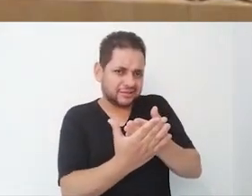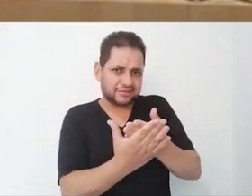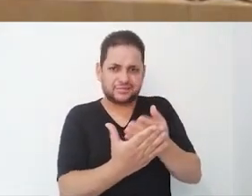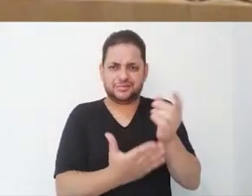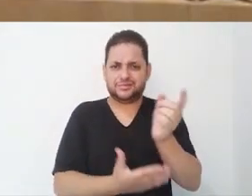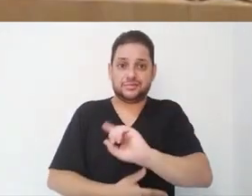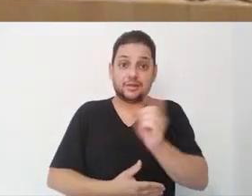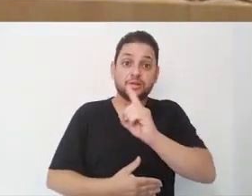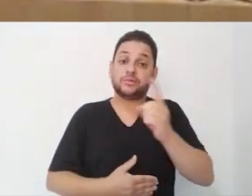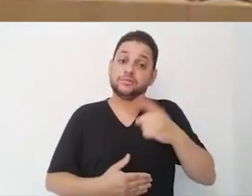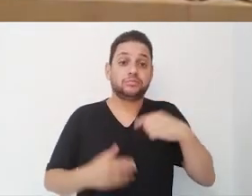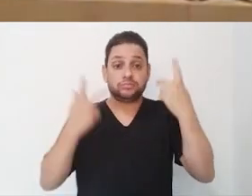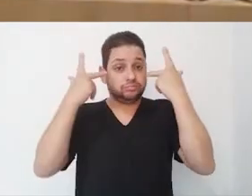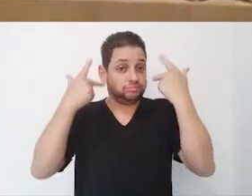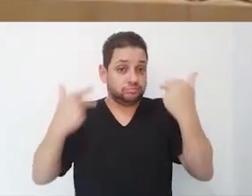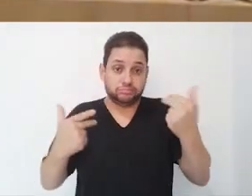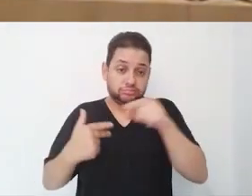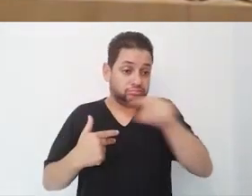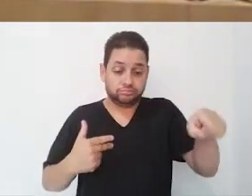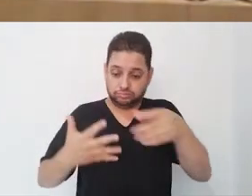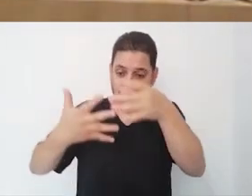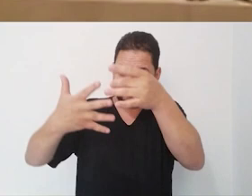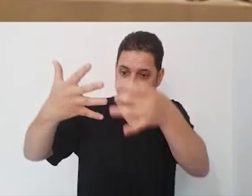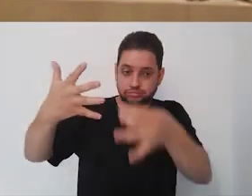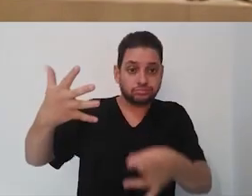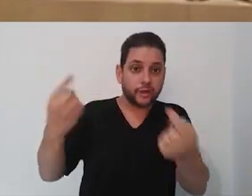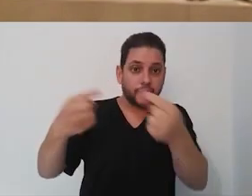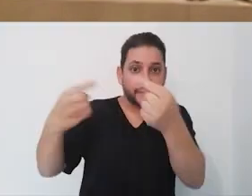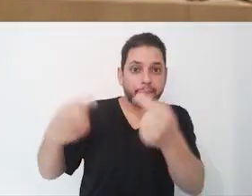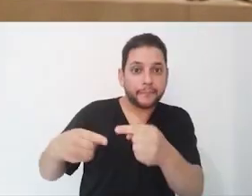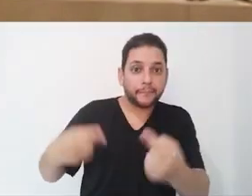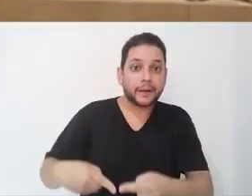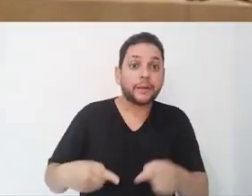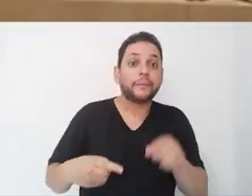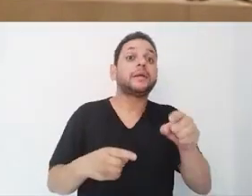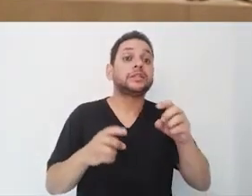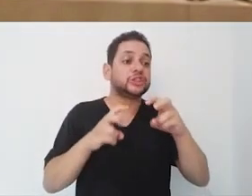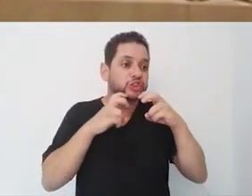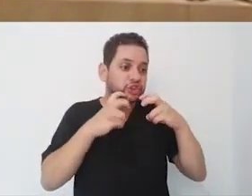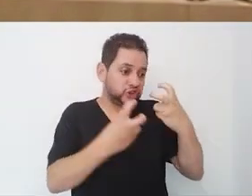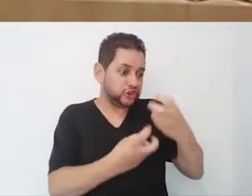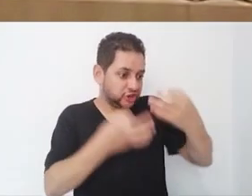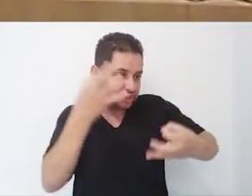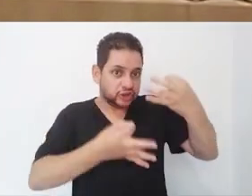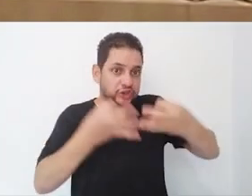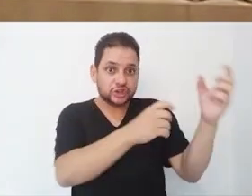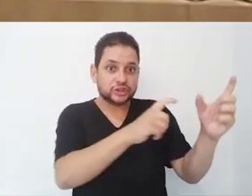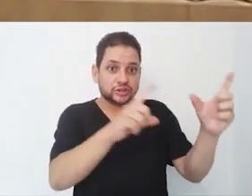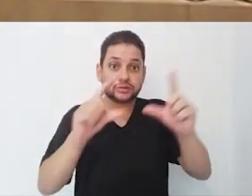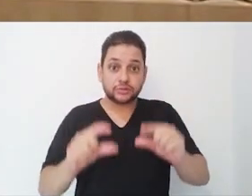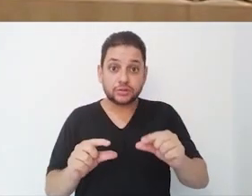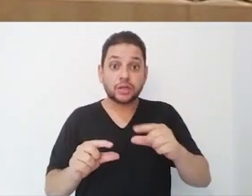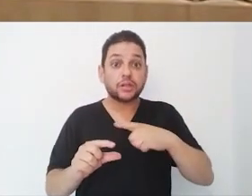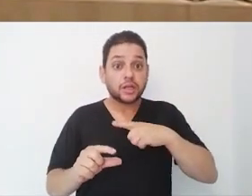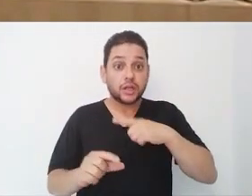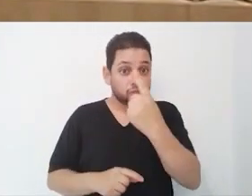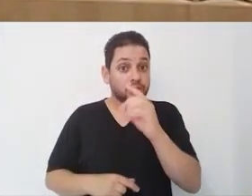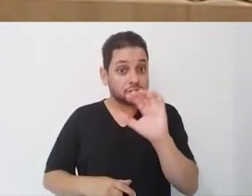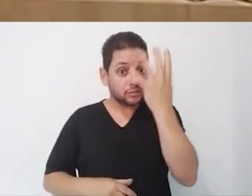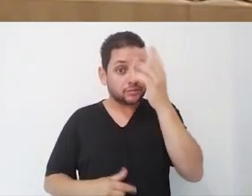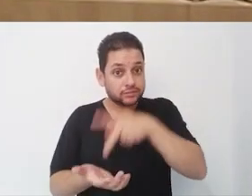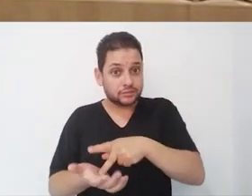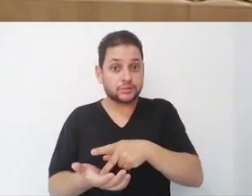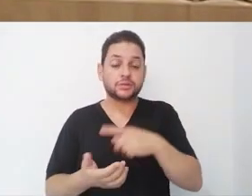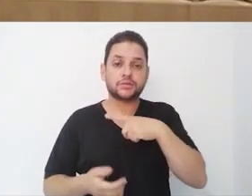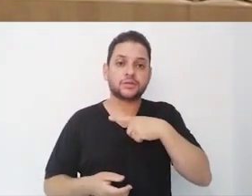têm atendido a esses critérios para reduzir a pauta de audiências e o tempo de sentença. Teve até um caso específico que veio um